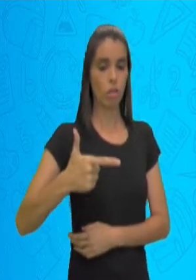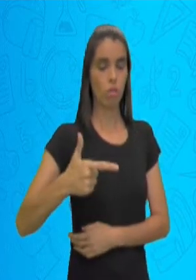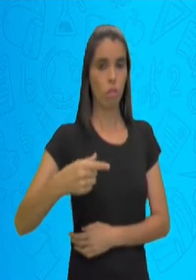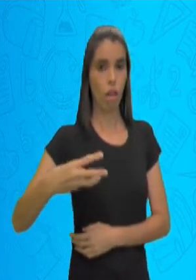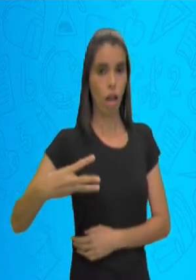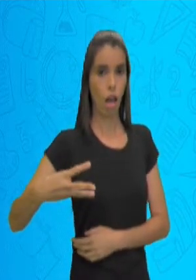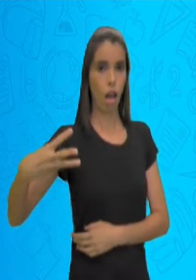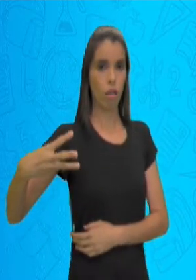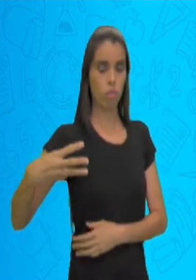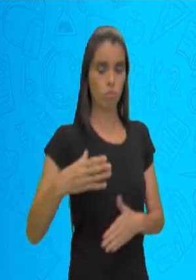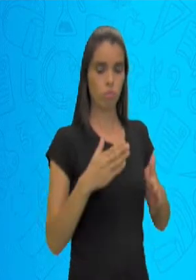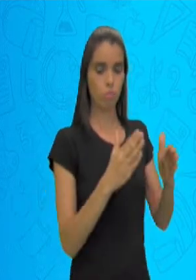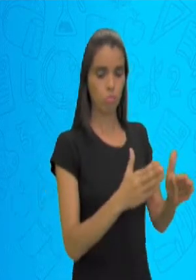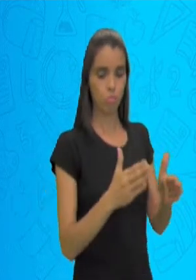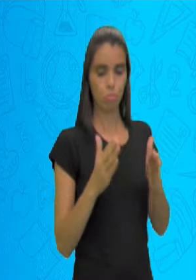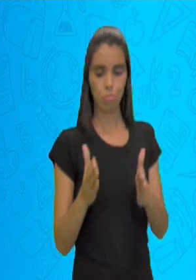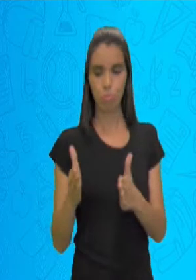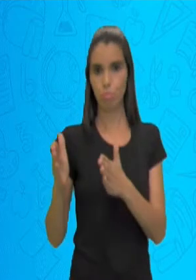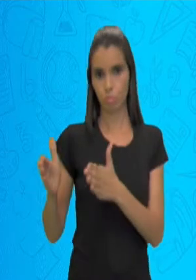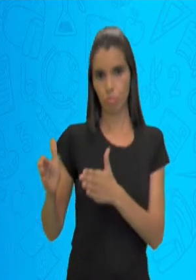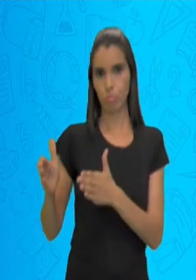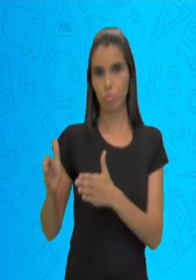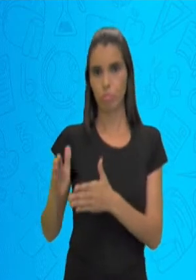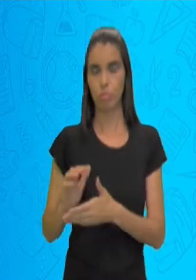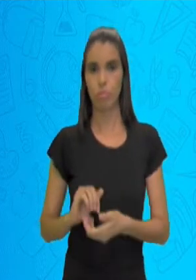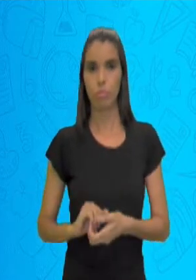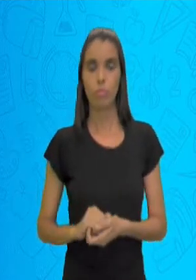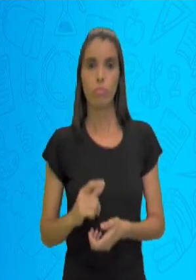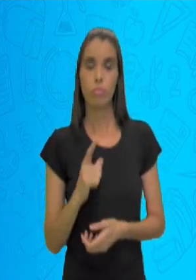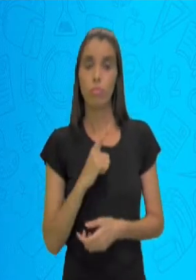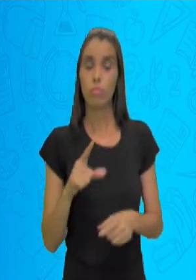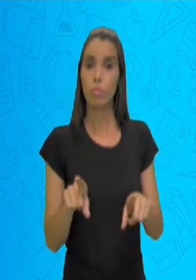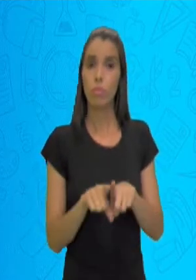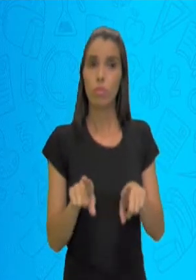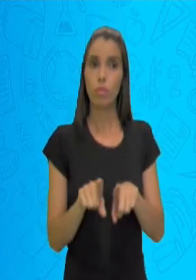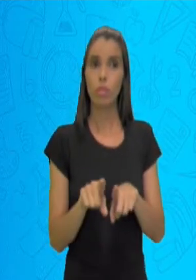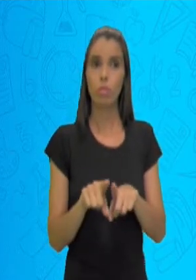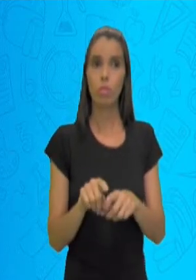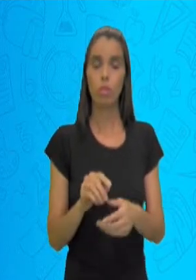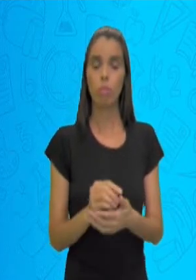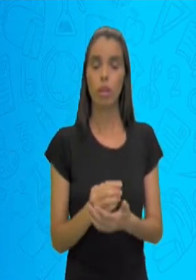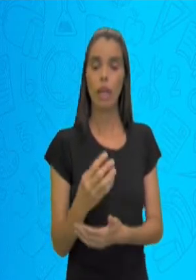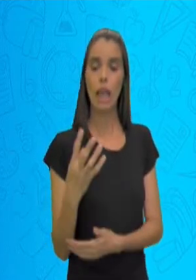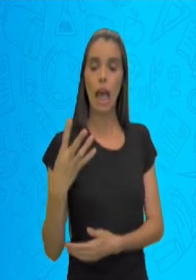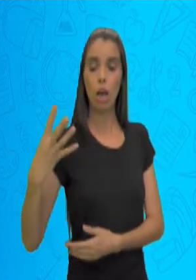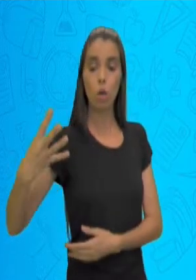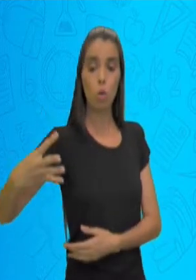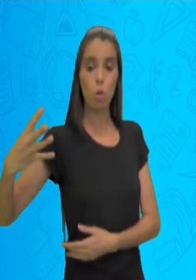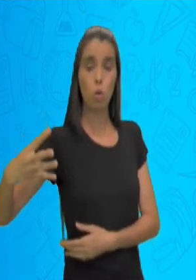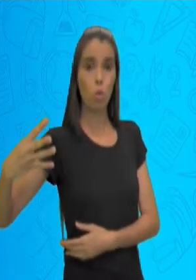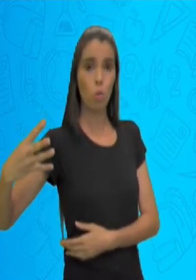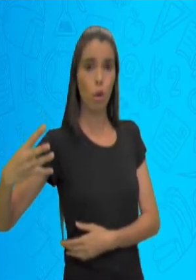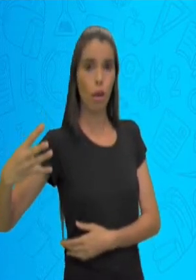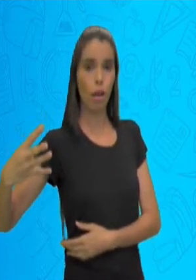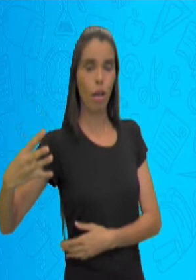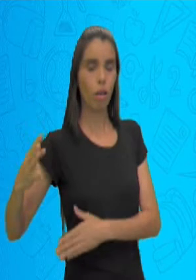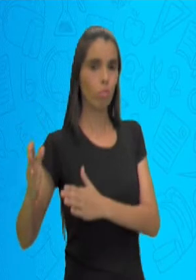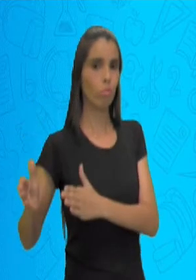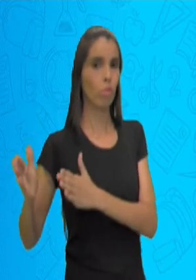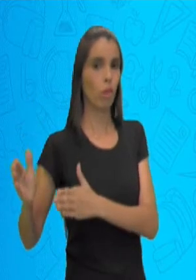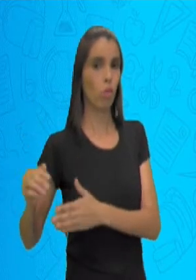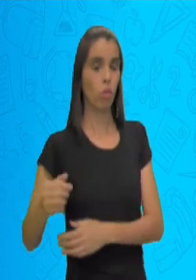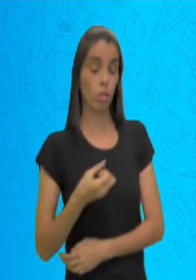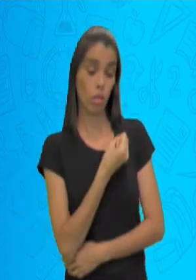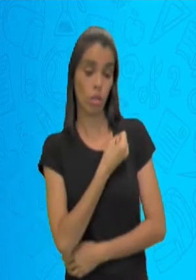a terceira ordem e nós temos agora a quarta ordem que este número